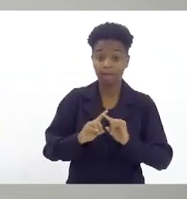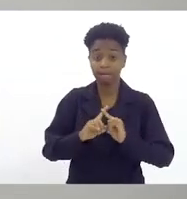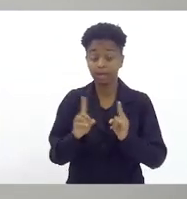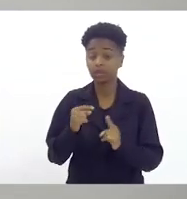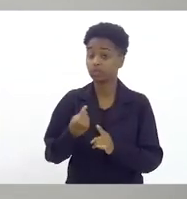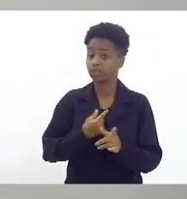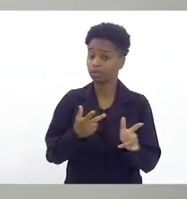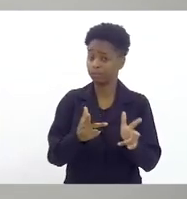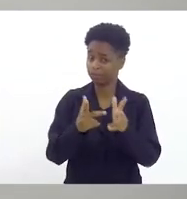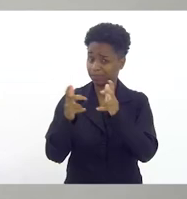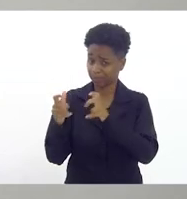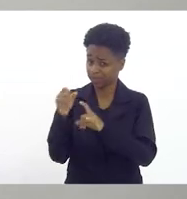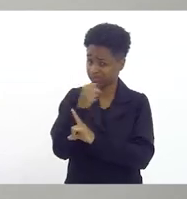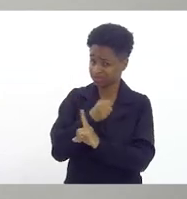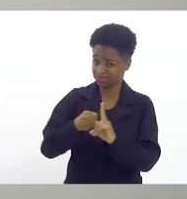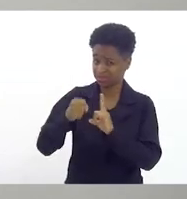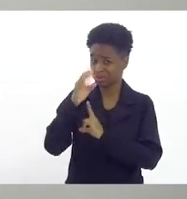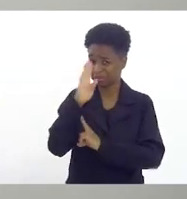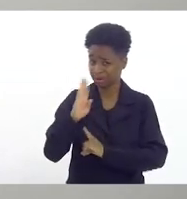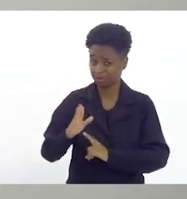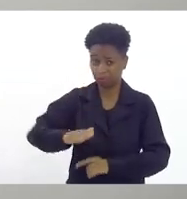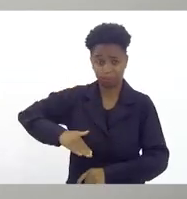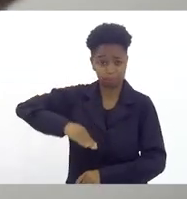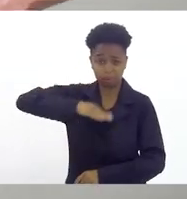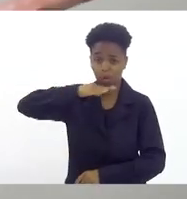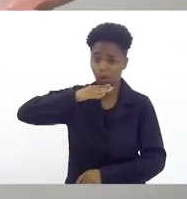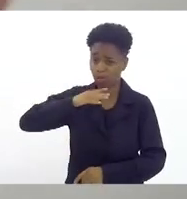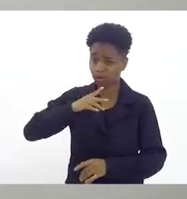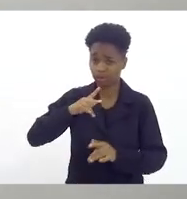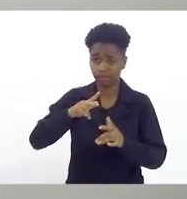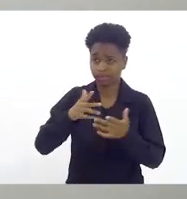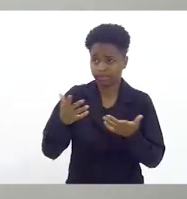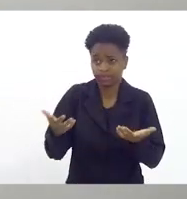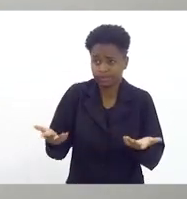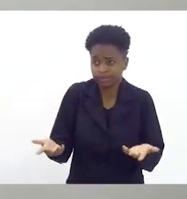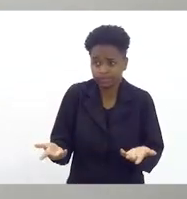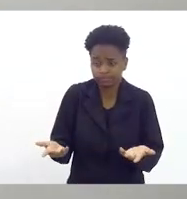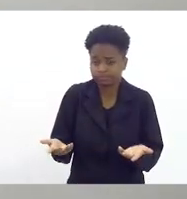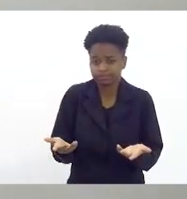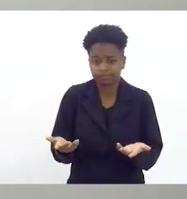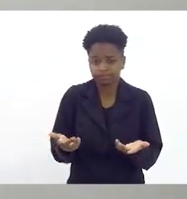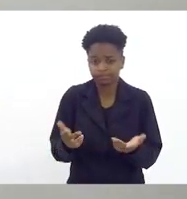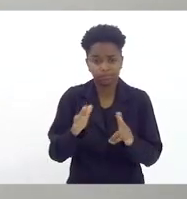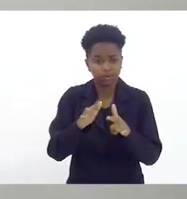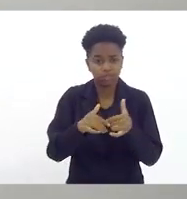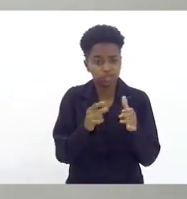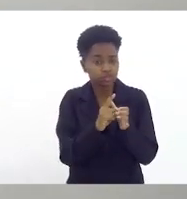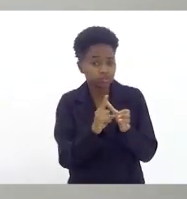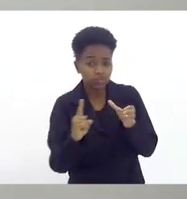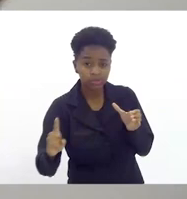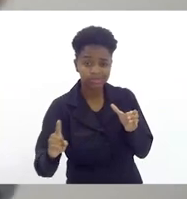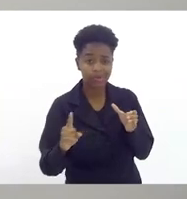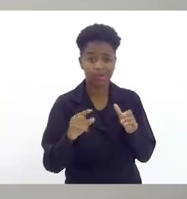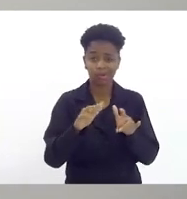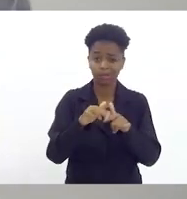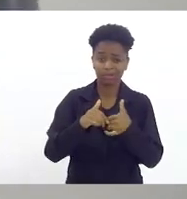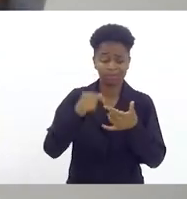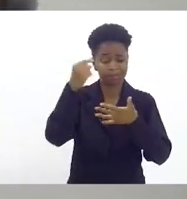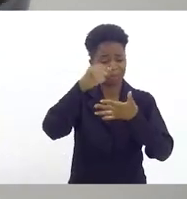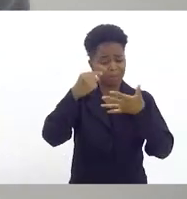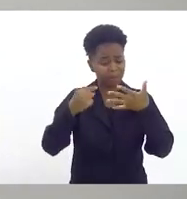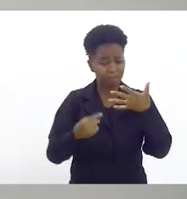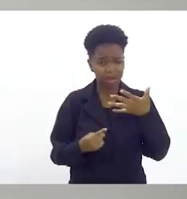assistiu a sociedade brasileira estupefata com uma exclusão com questões todas